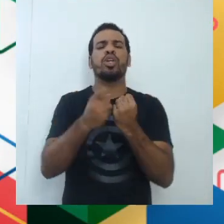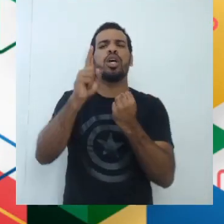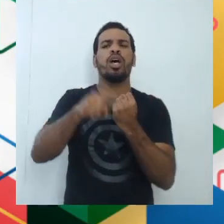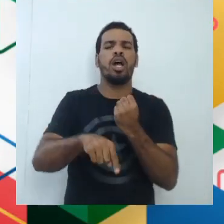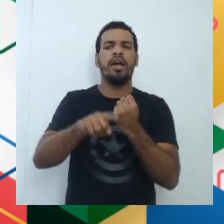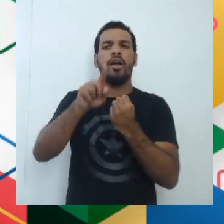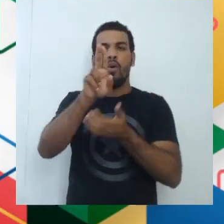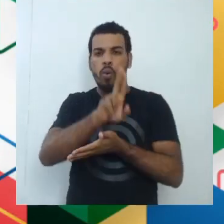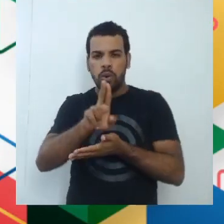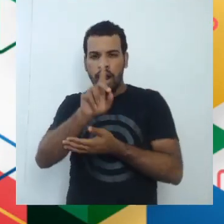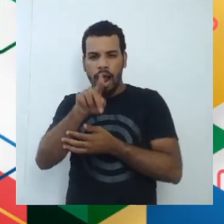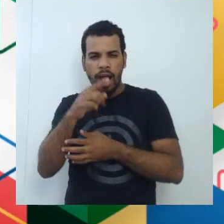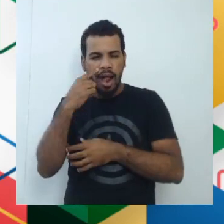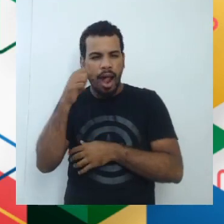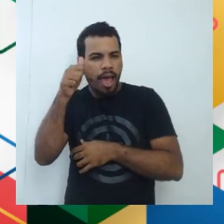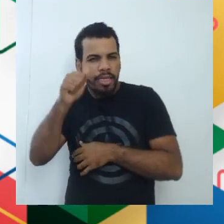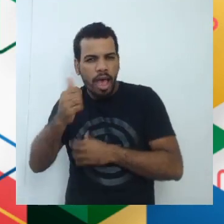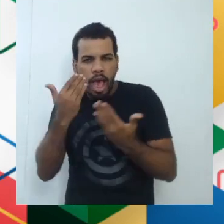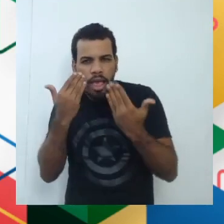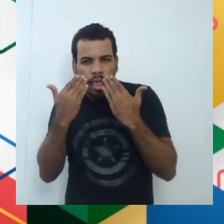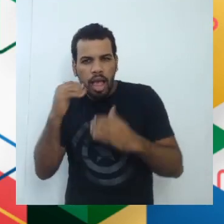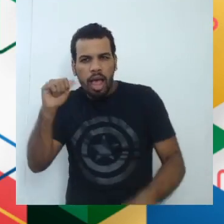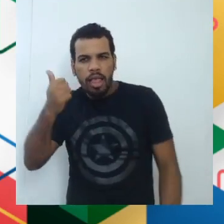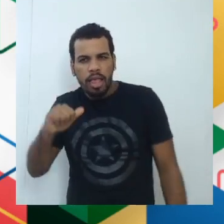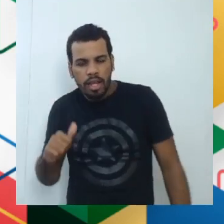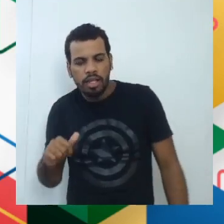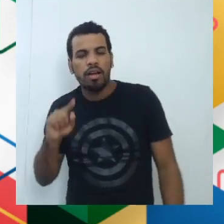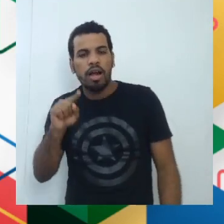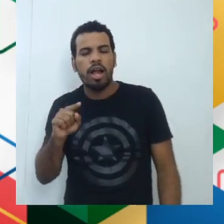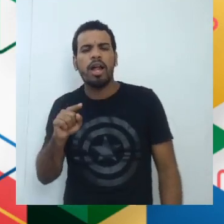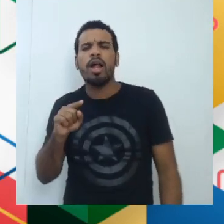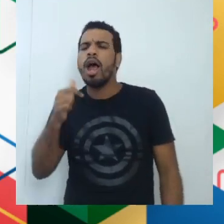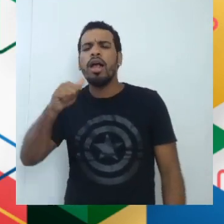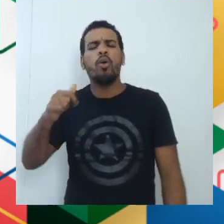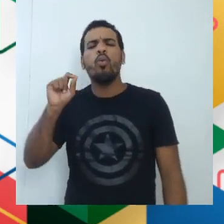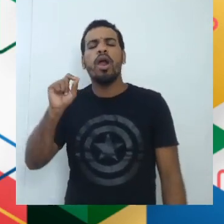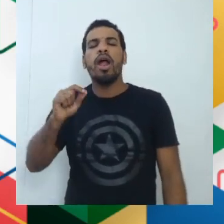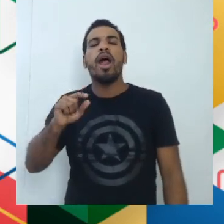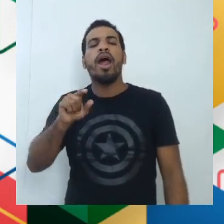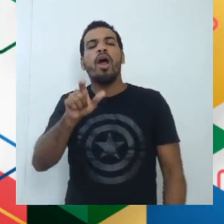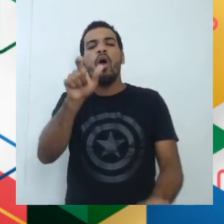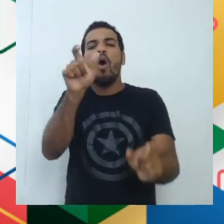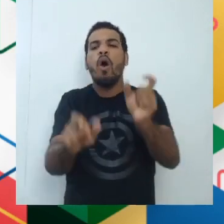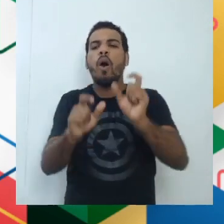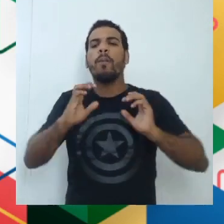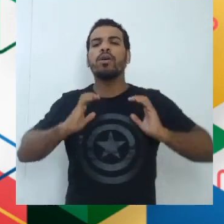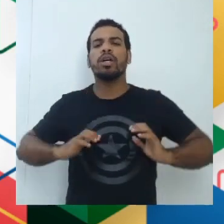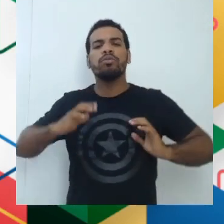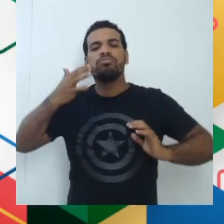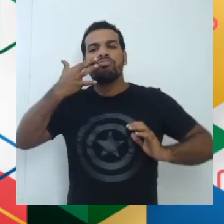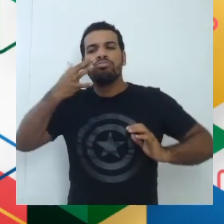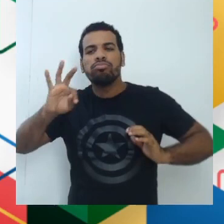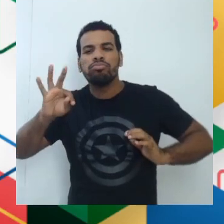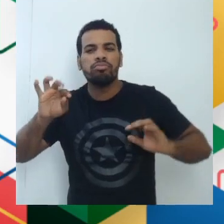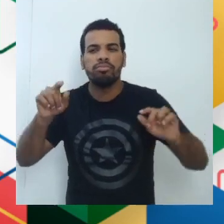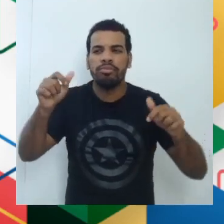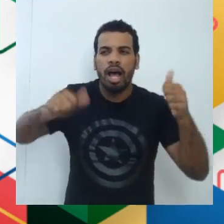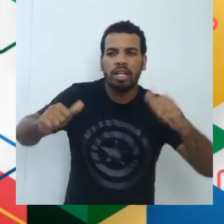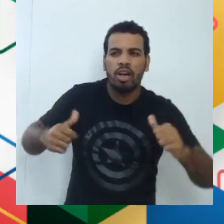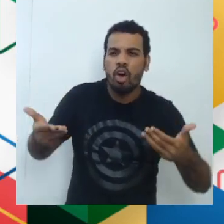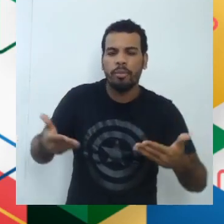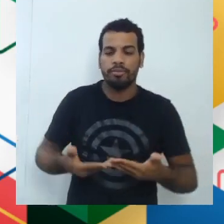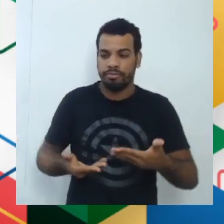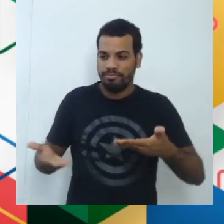analítico que serve para compreender o modo de os homens se comportarem socialmente. As